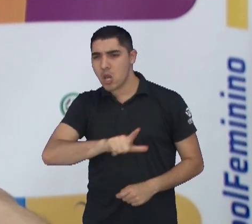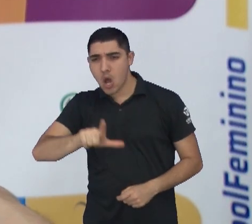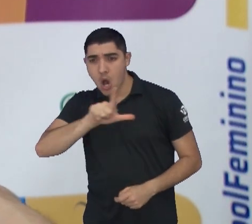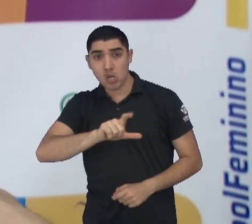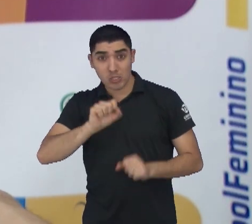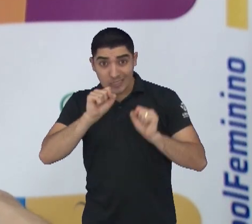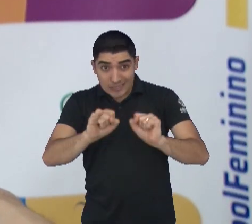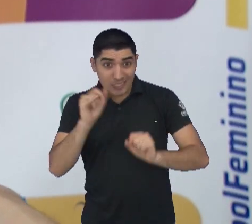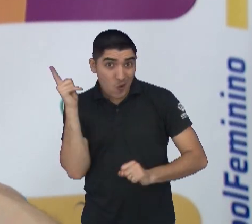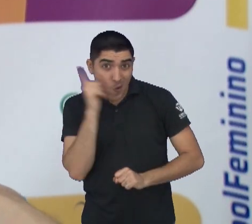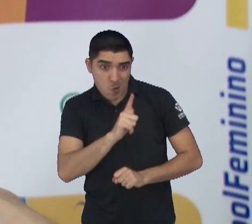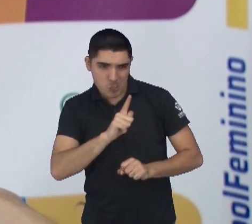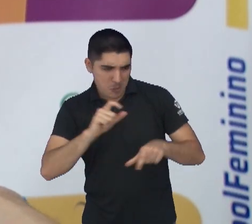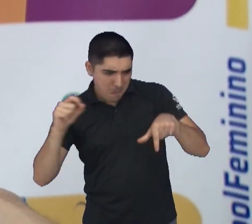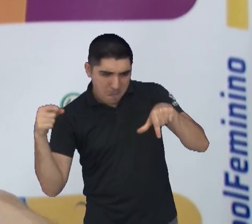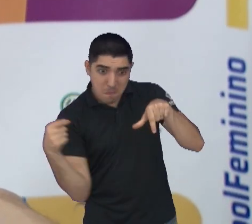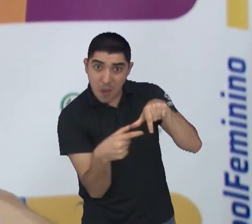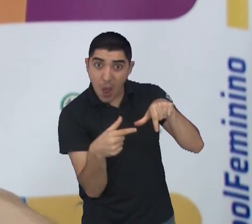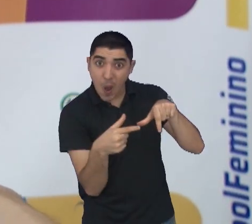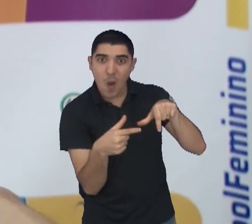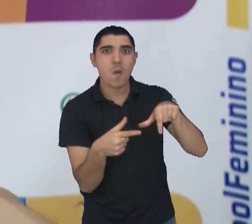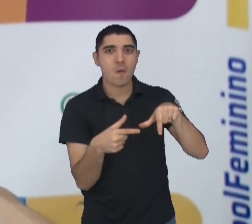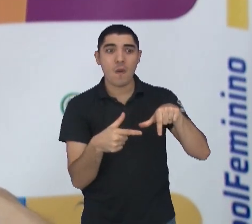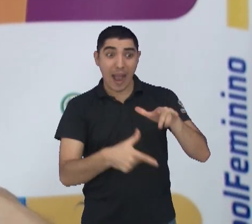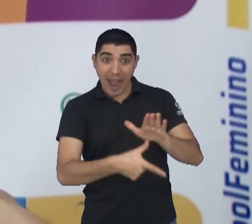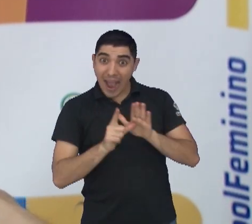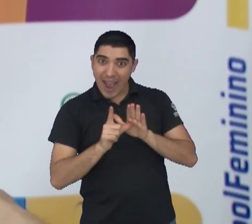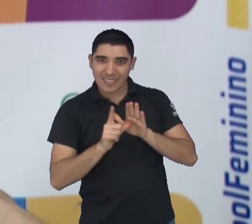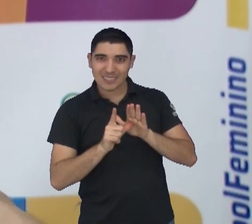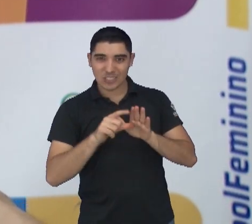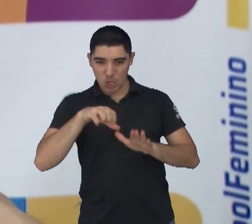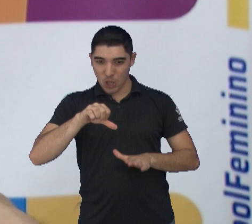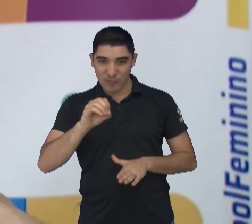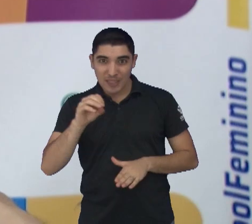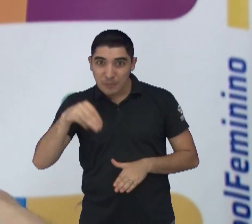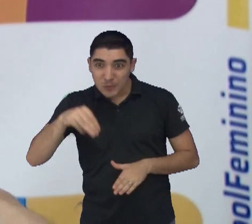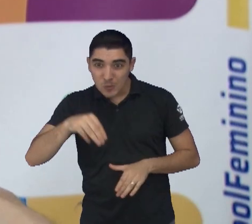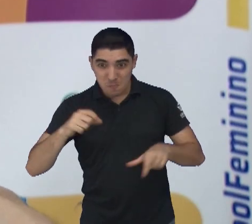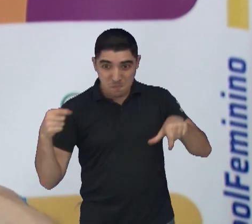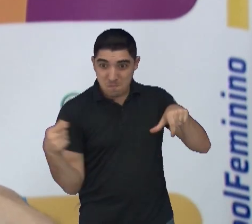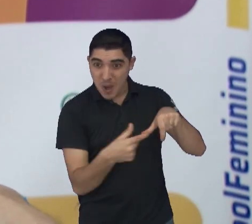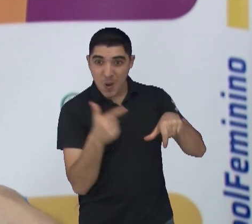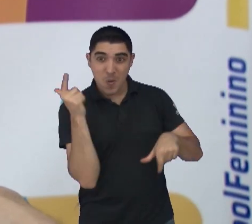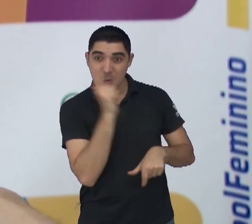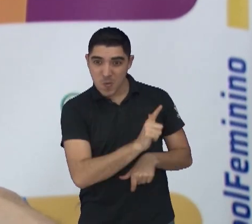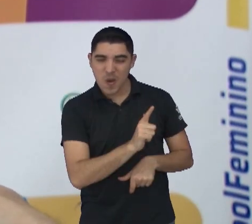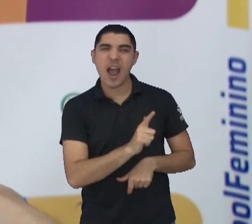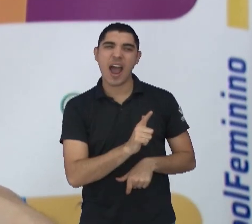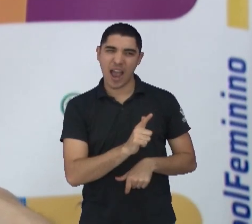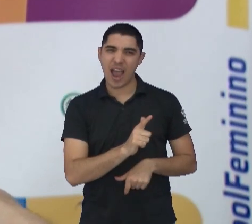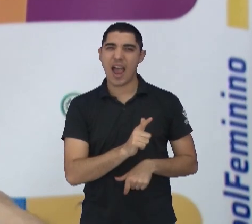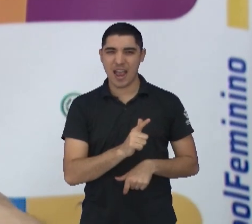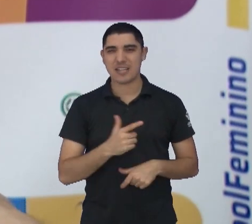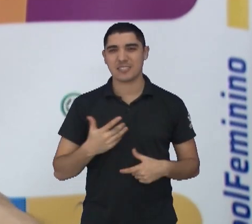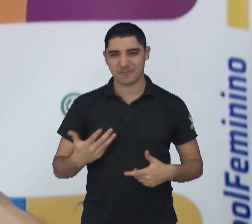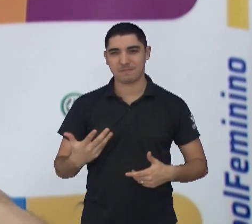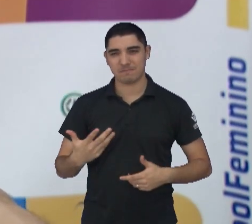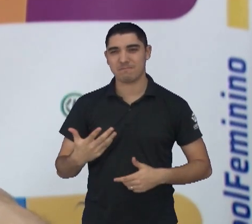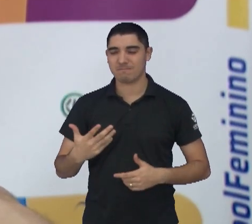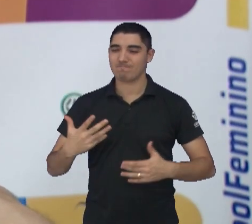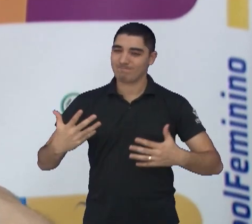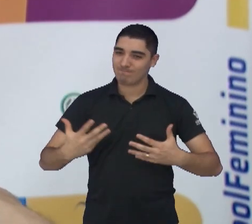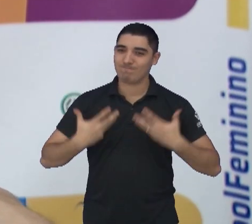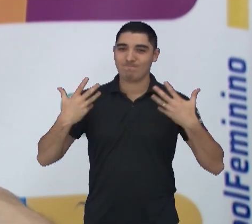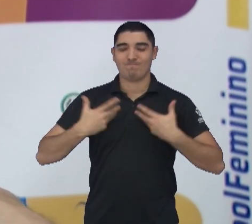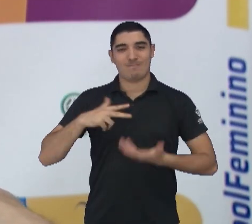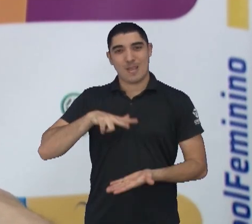de resolver o jogo durante os 90 minutos, 95, 100 minutos, eu acho que seria de muita alegria